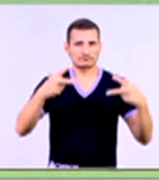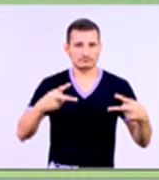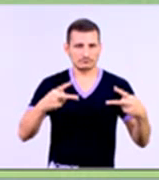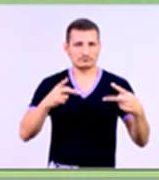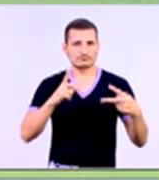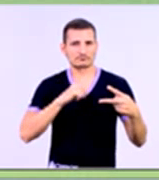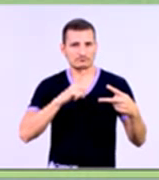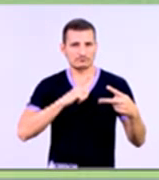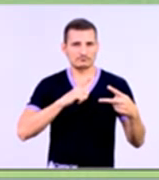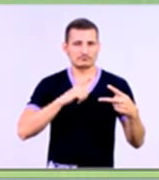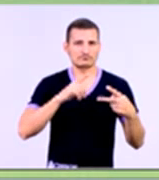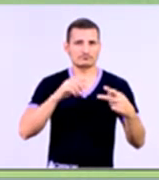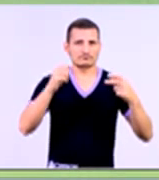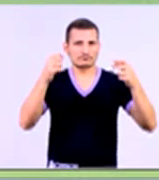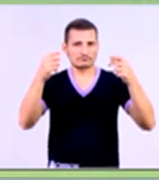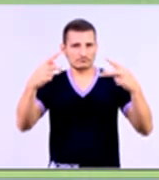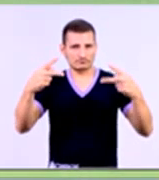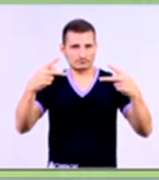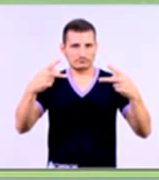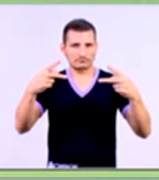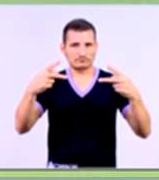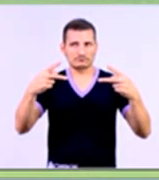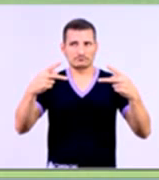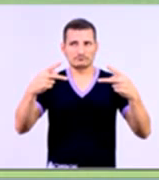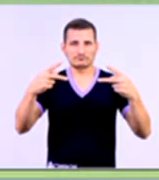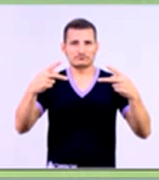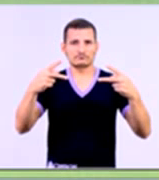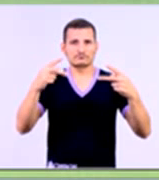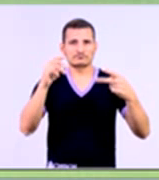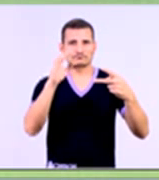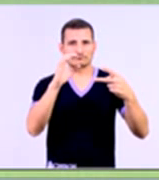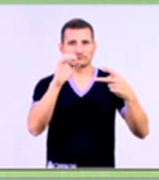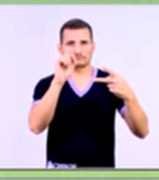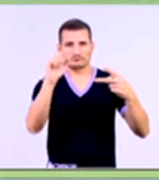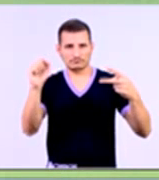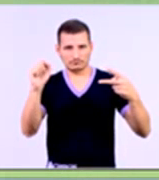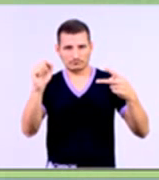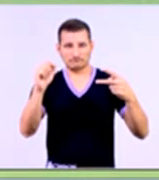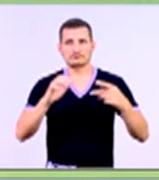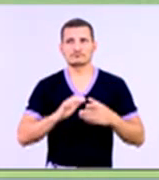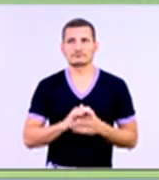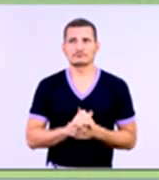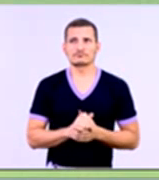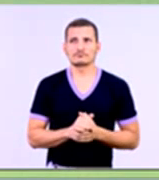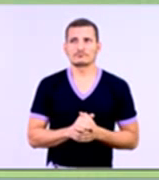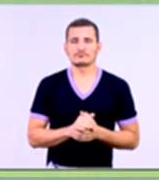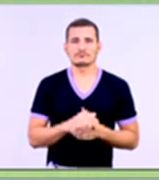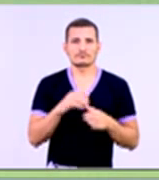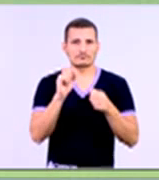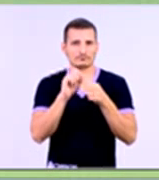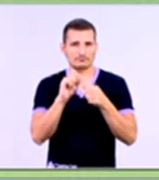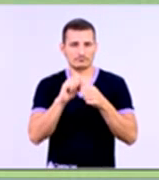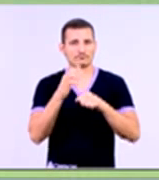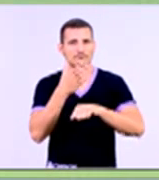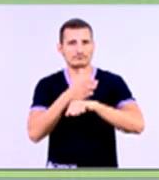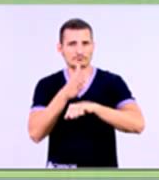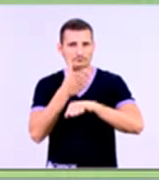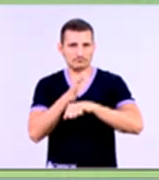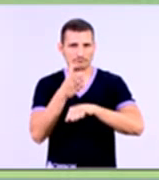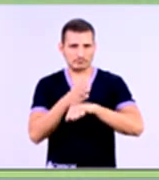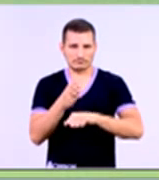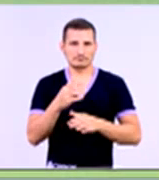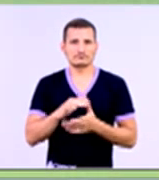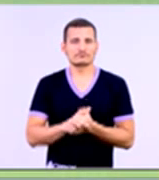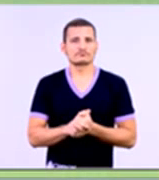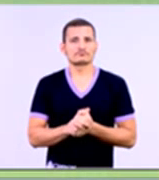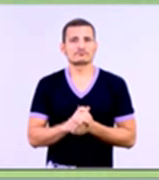possuam uma tag equivalente às do CSS, às do Bootstrap. Façam a atividade, questionem e